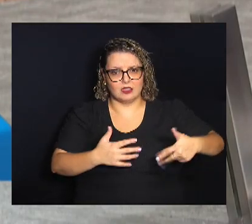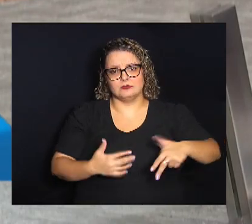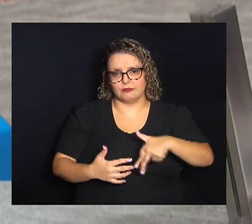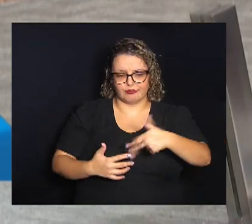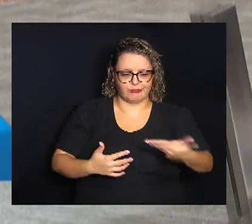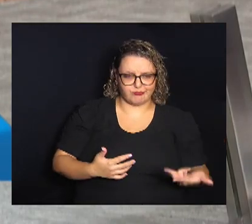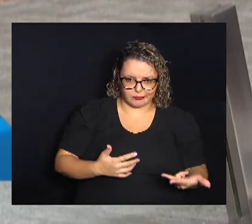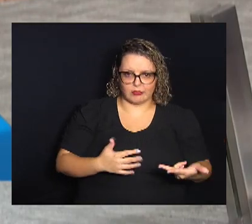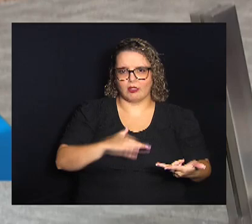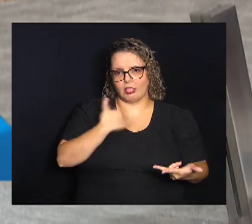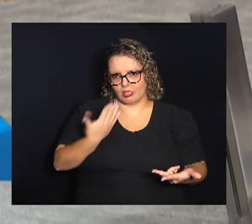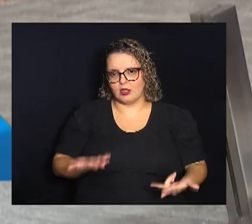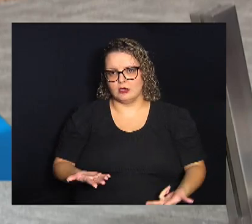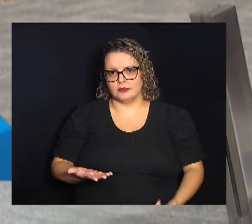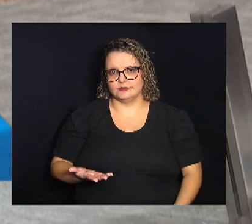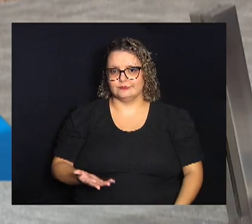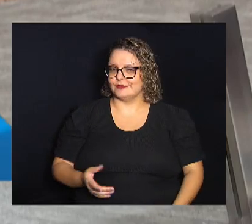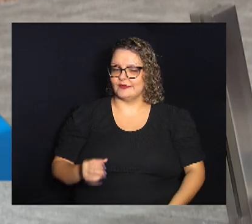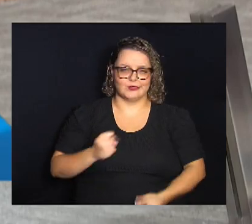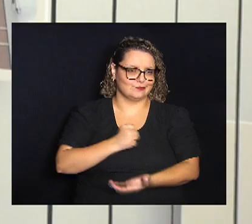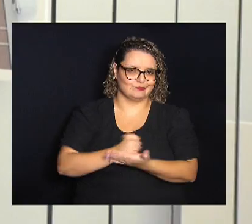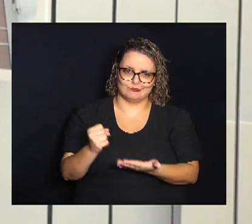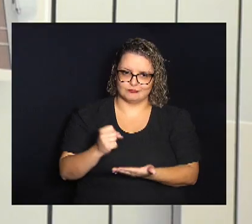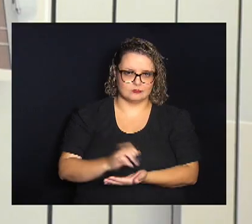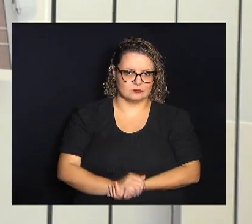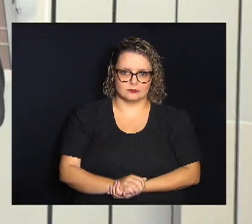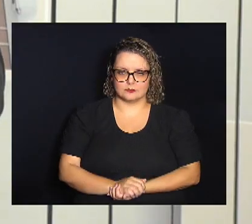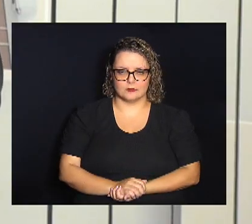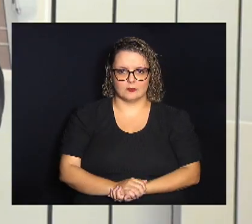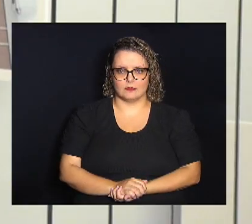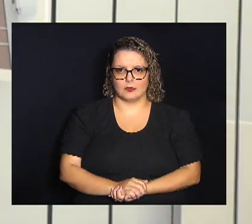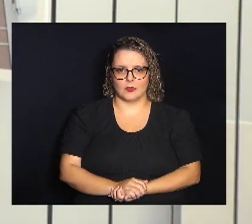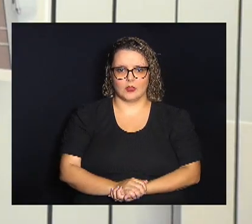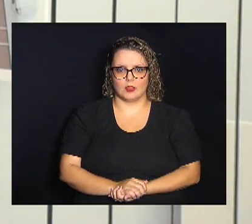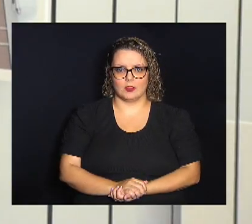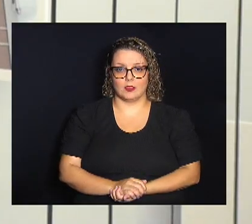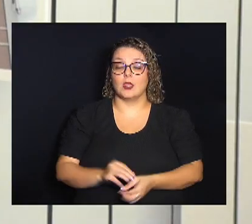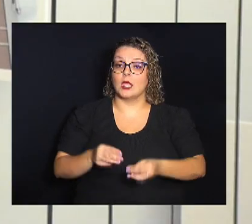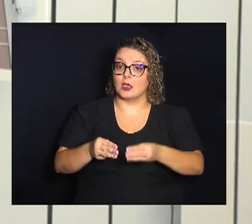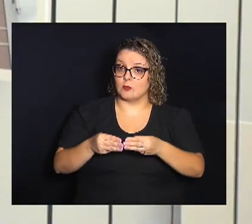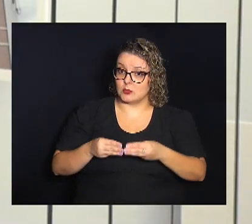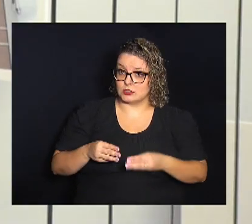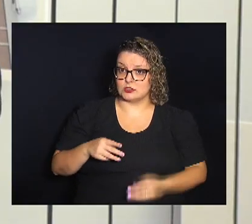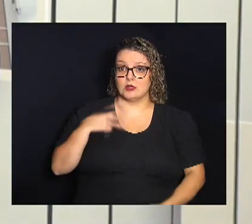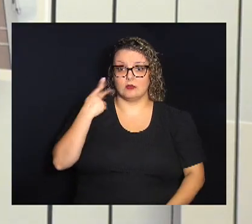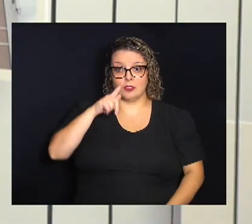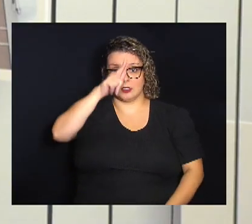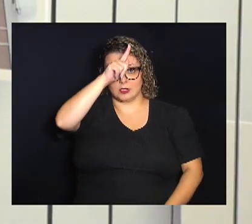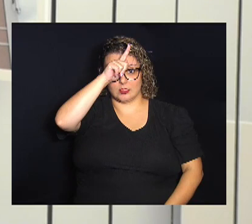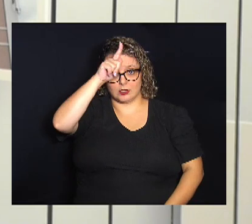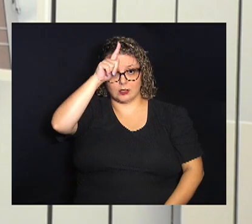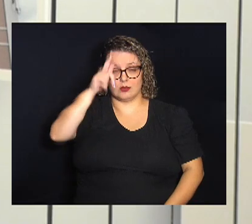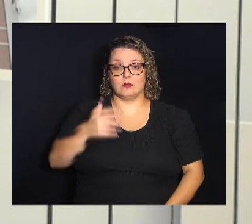isso acontecer, que demorou demais, né? Em moção, o vereador Gustavo Peta apela para a